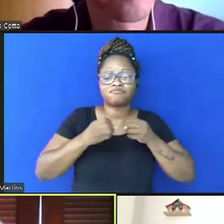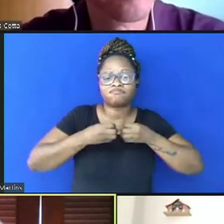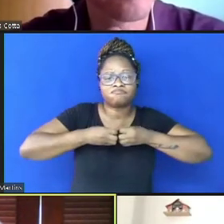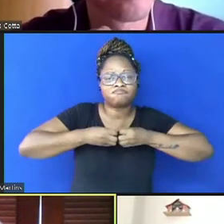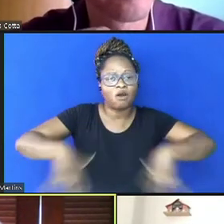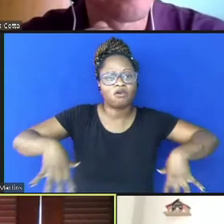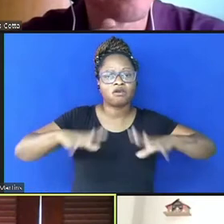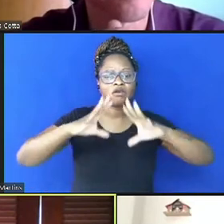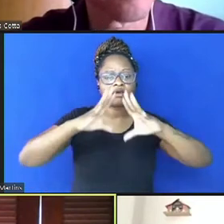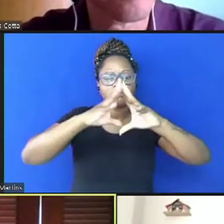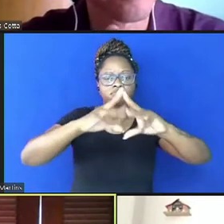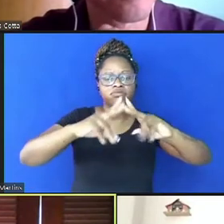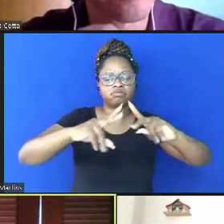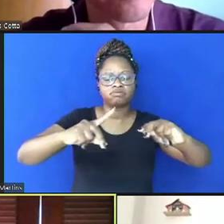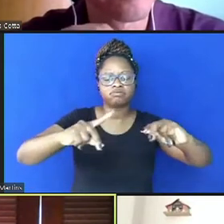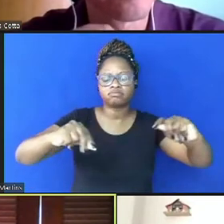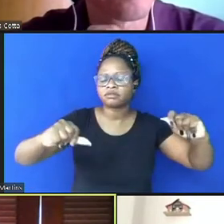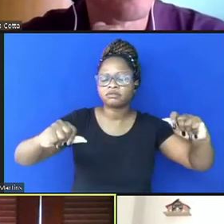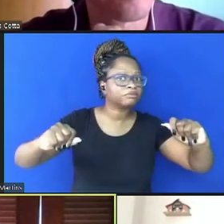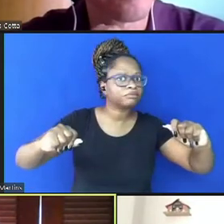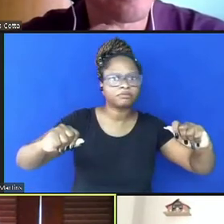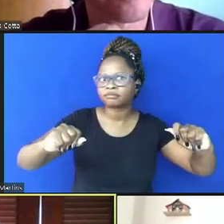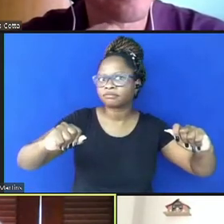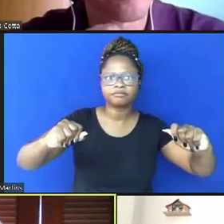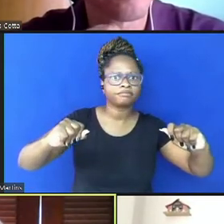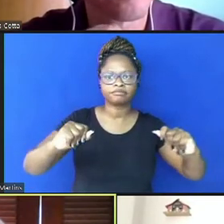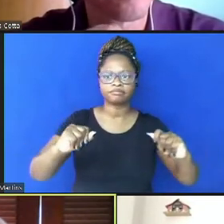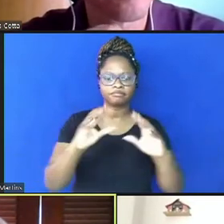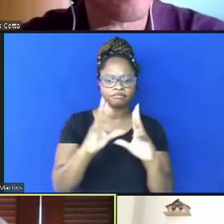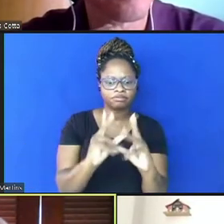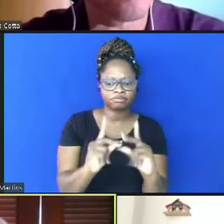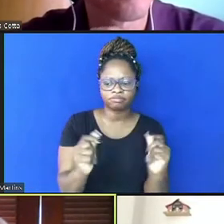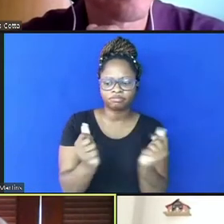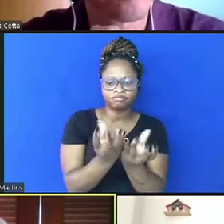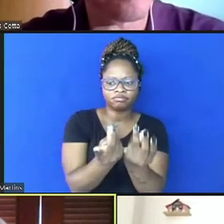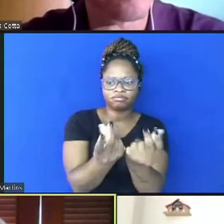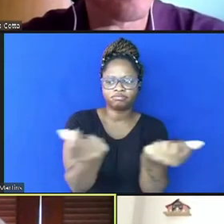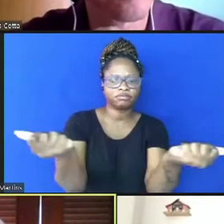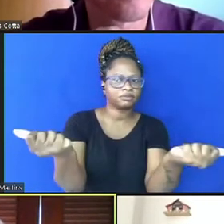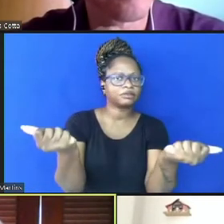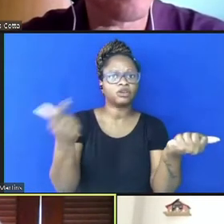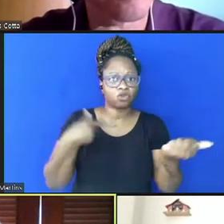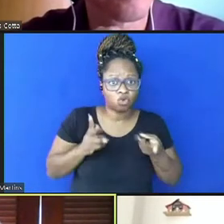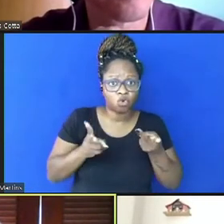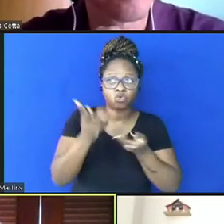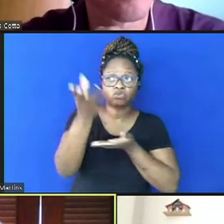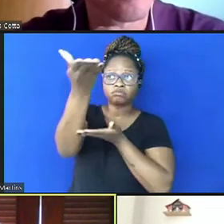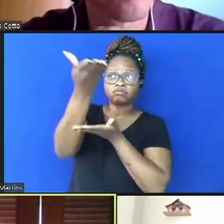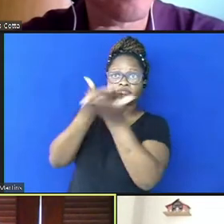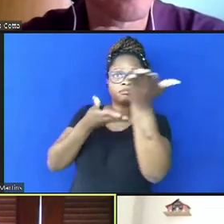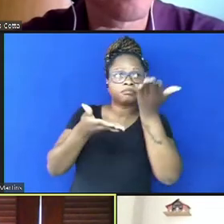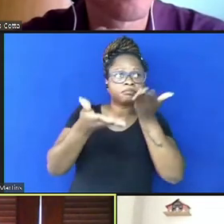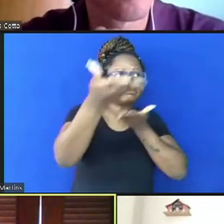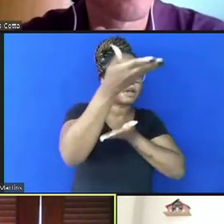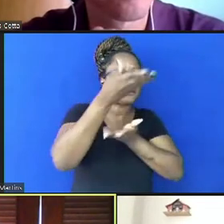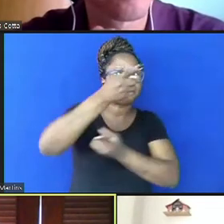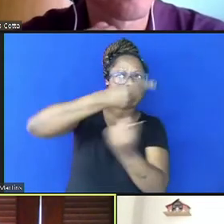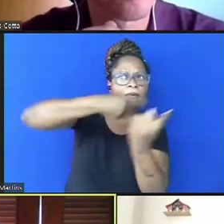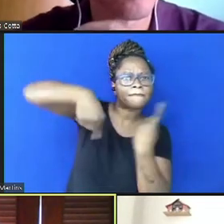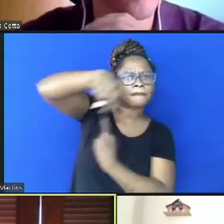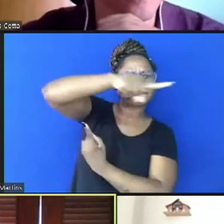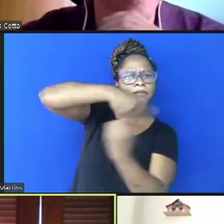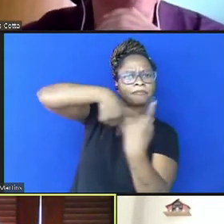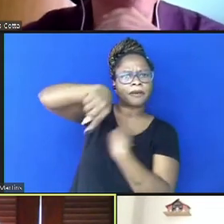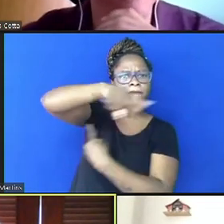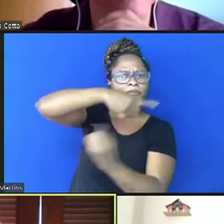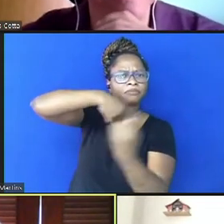deixamos cair, não deixamos reduzir a cooperação internacional. Ela continua rutilante, eu diria.